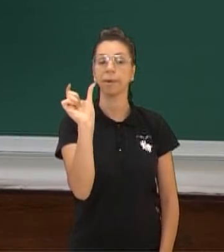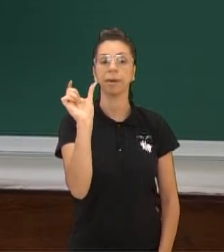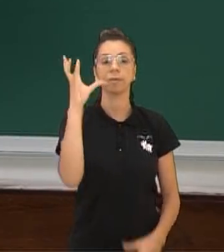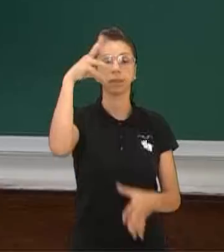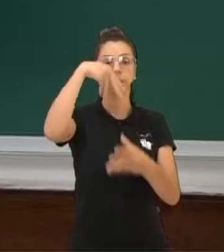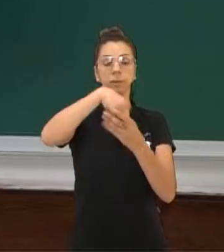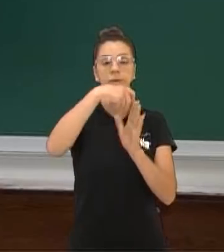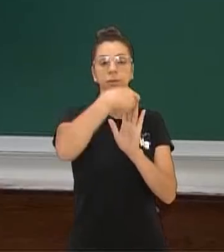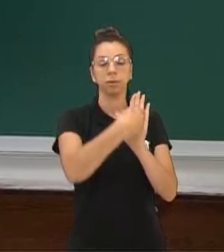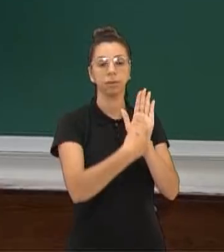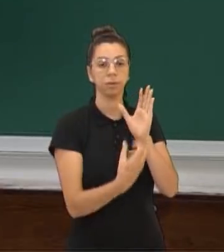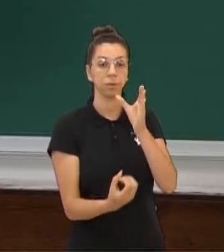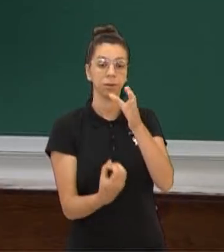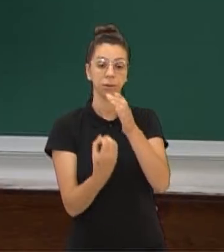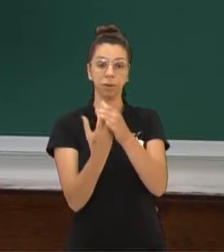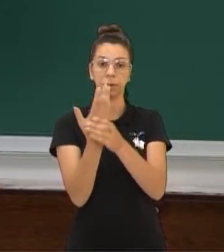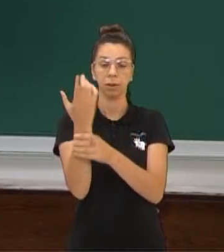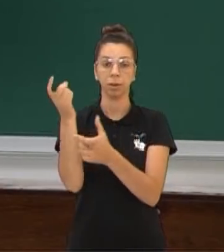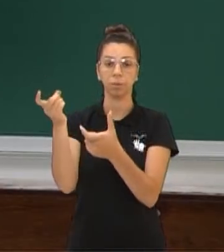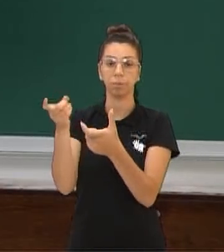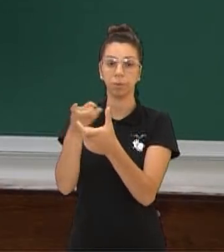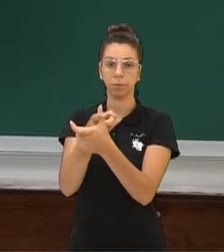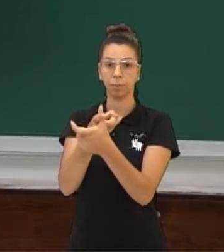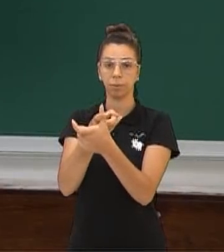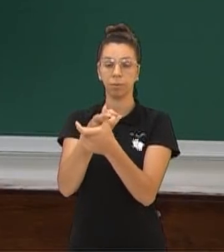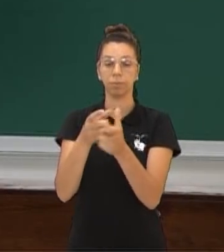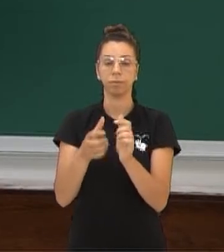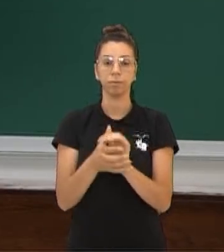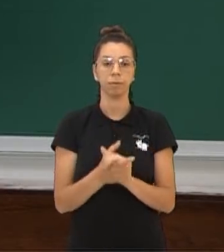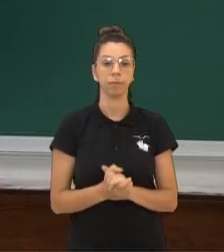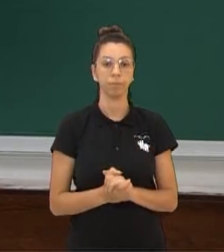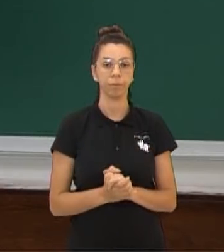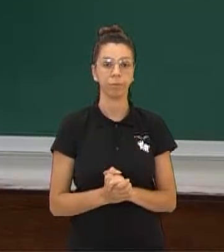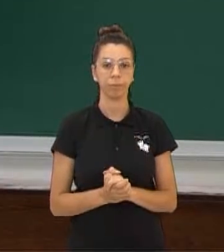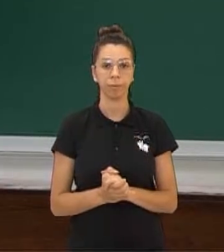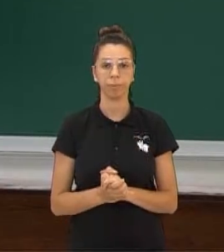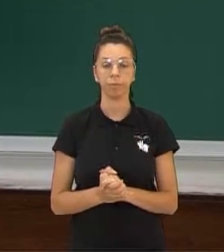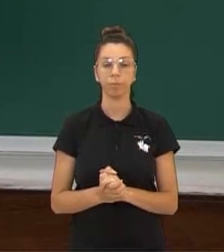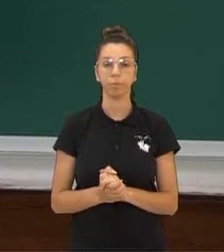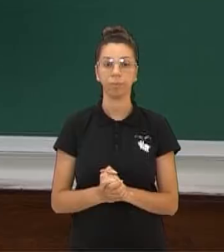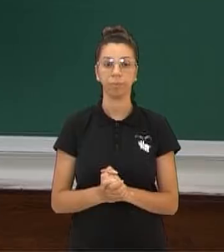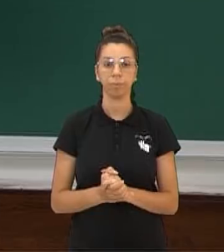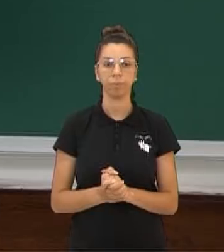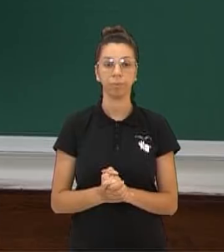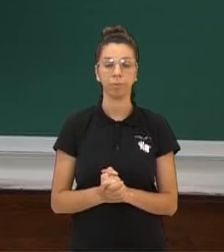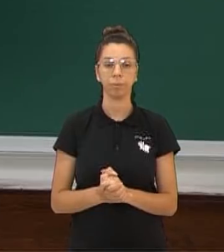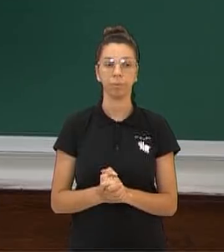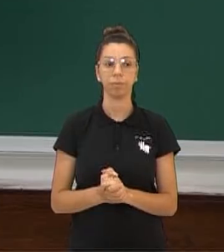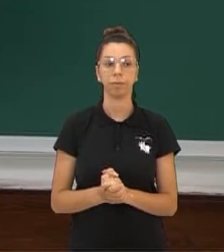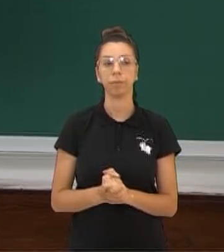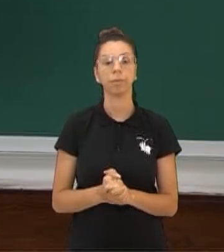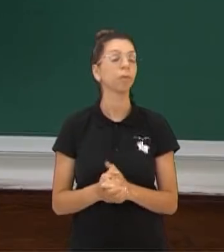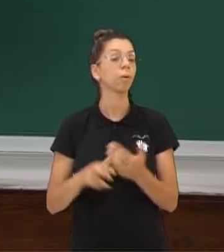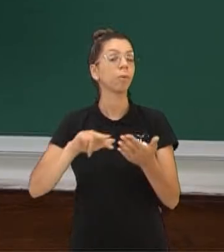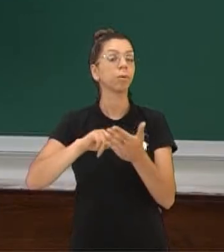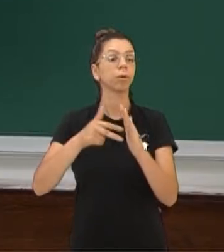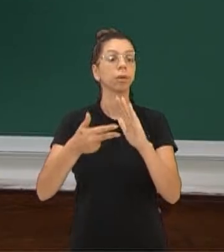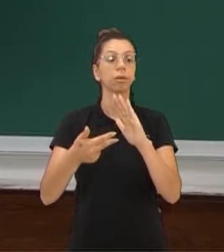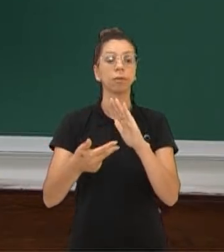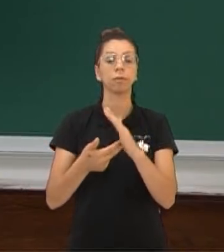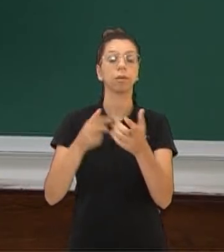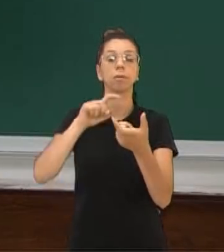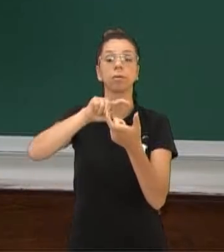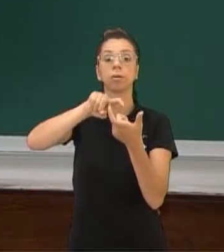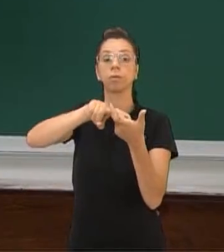é formado por um sufixo? E number 7, what is the meaning of the suffix? Qual é o significado